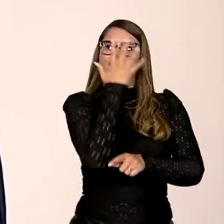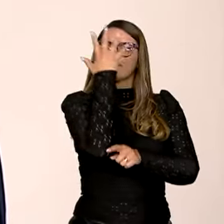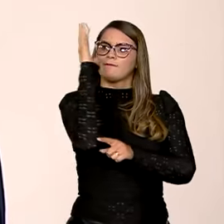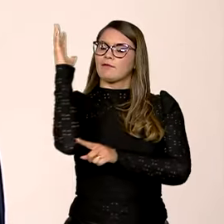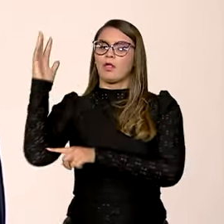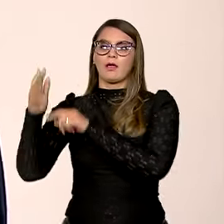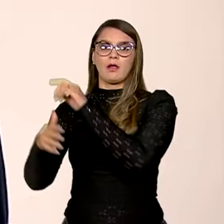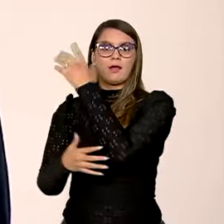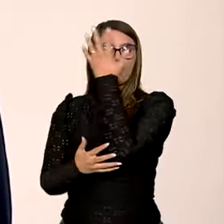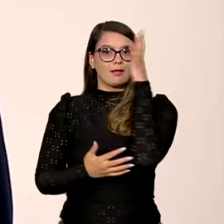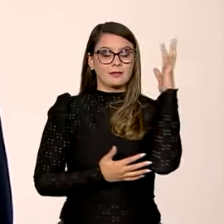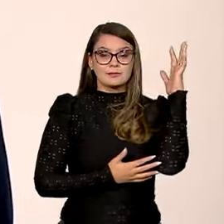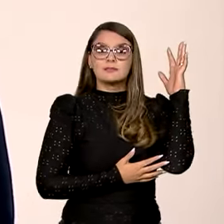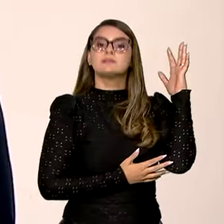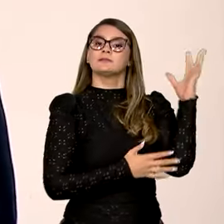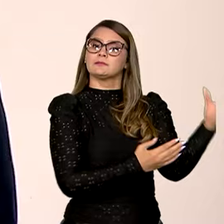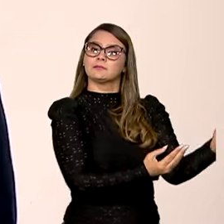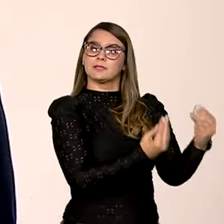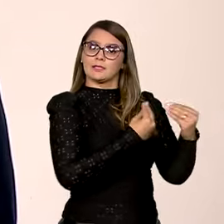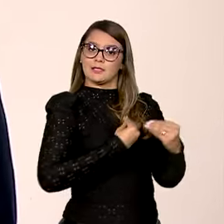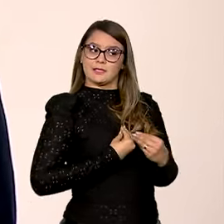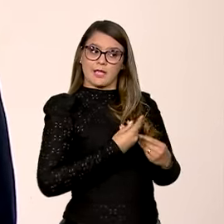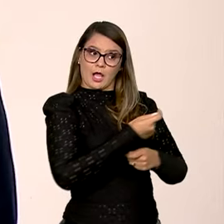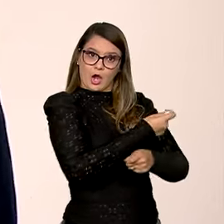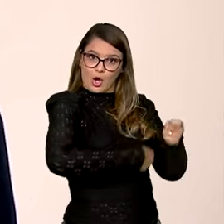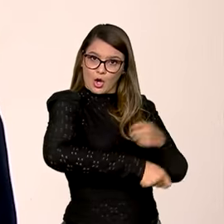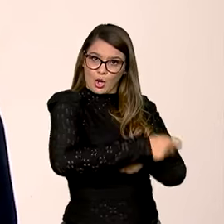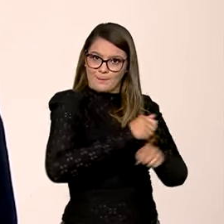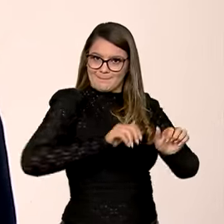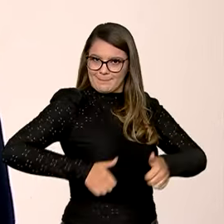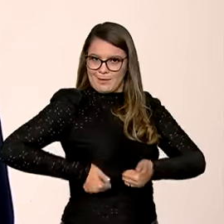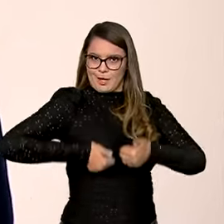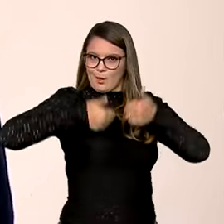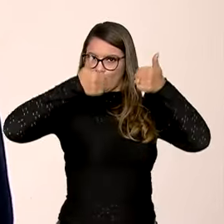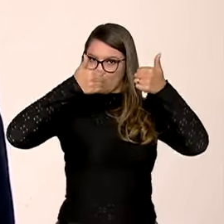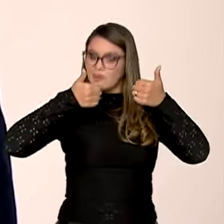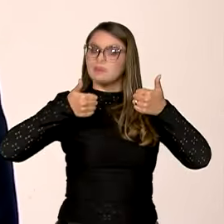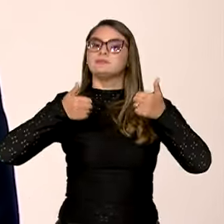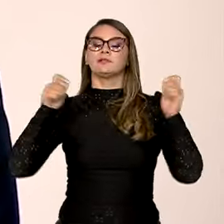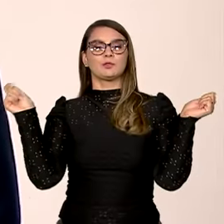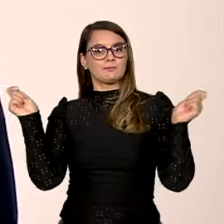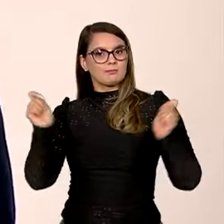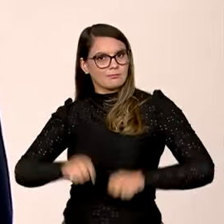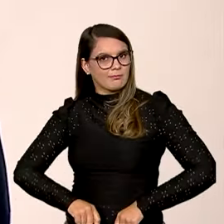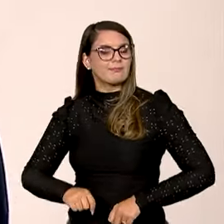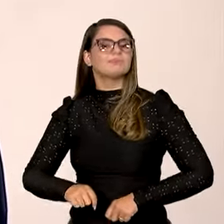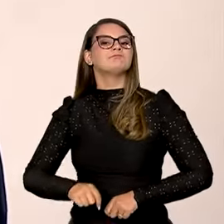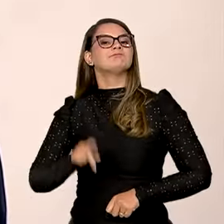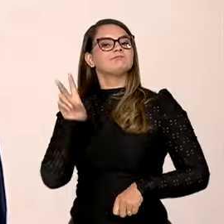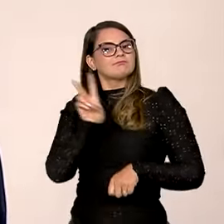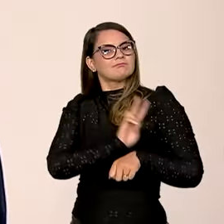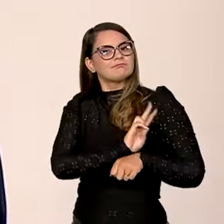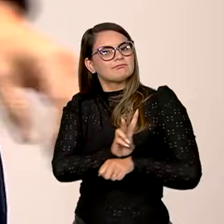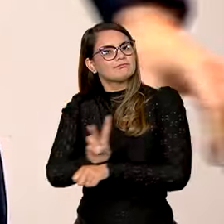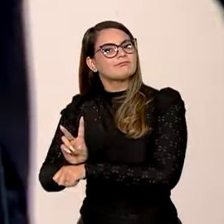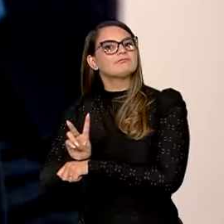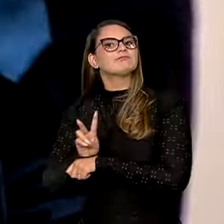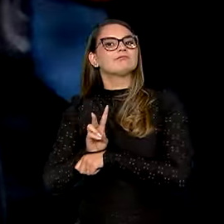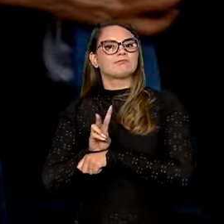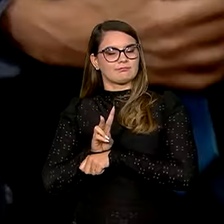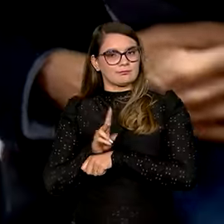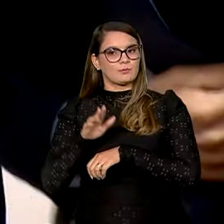florestas que deem resultados econômicos melhores e que possam ser preservadas